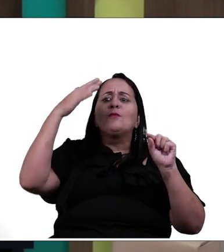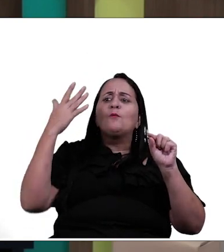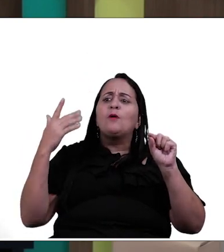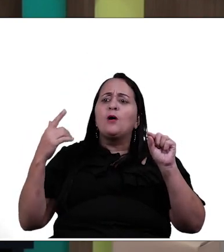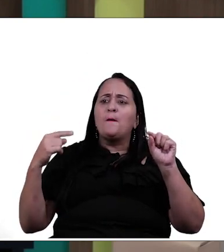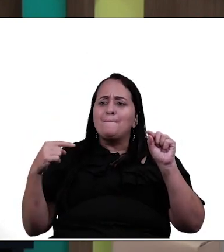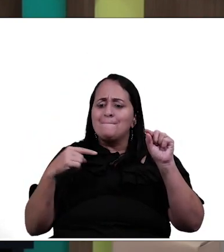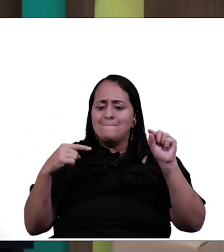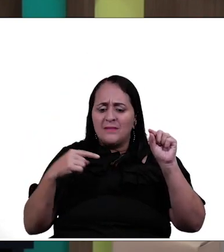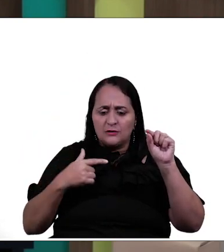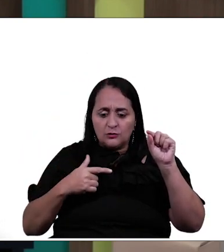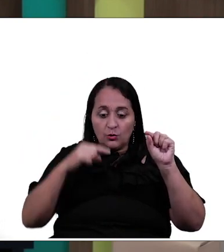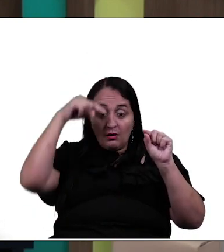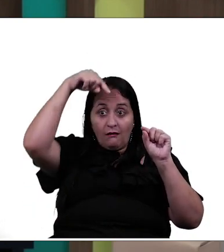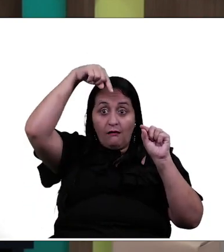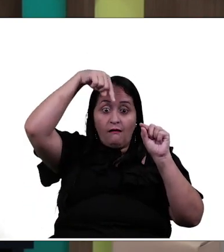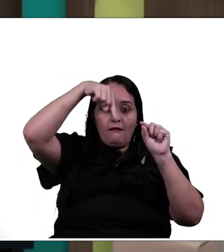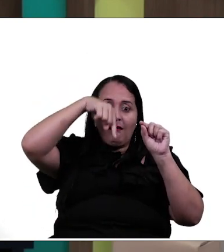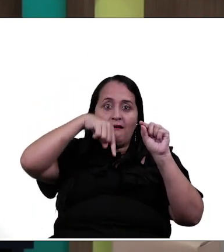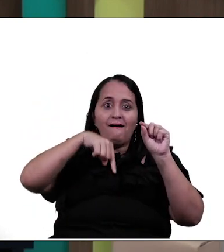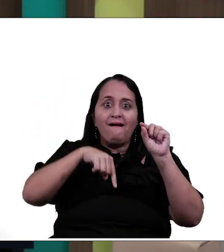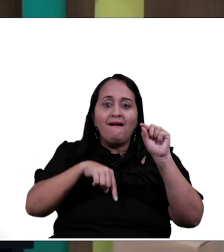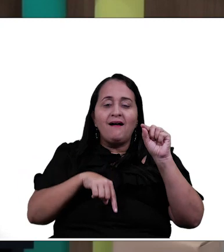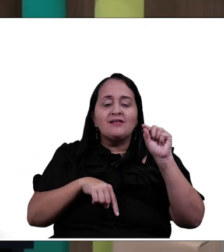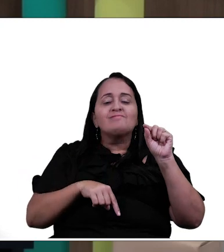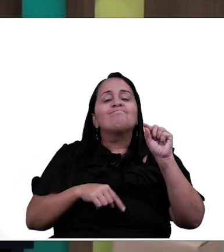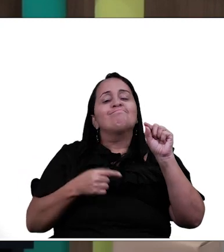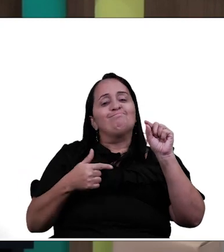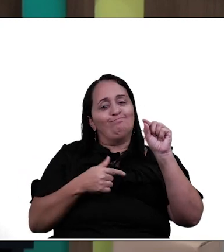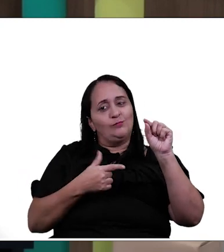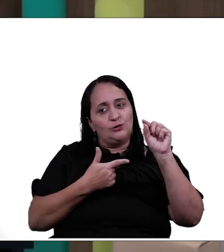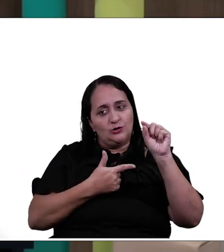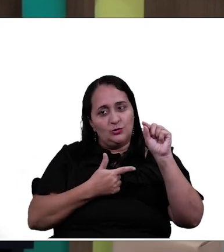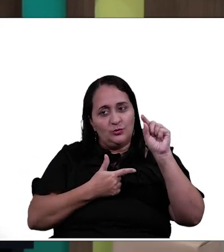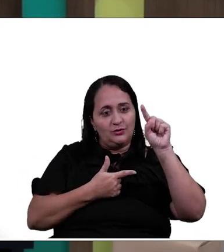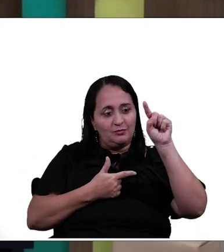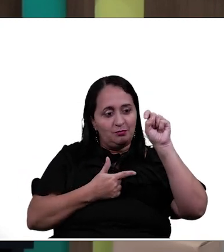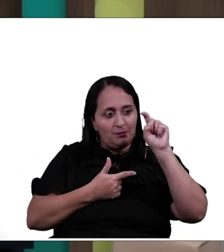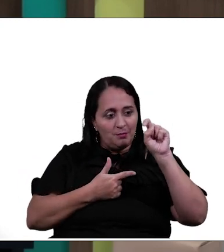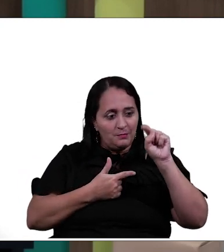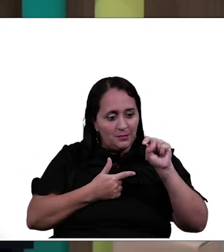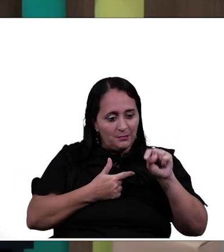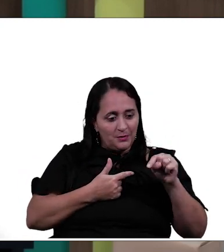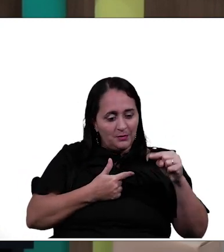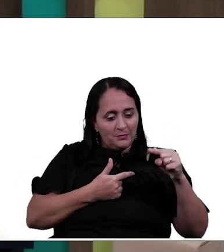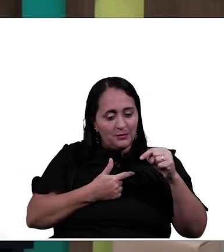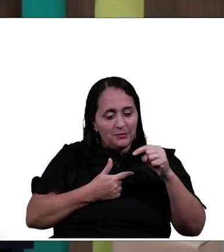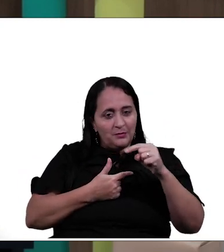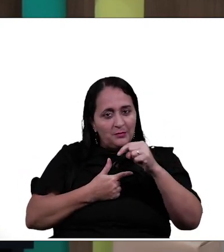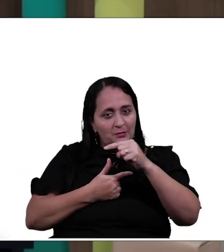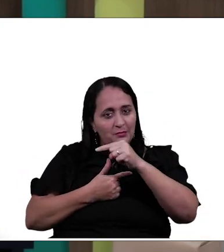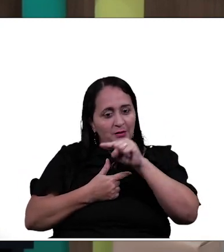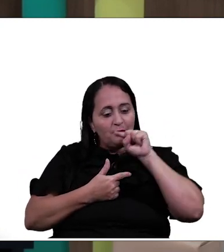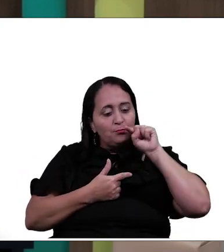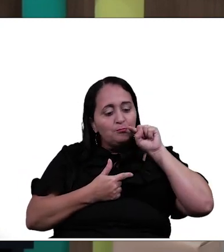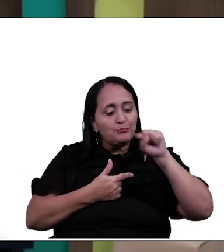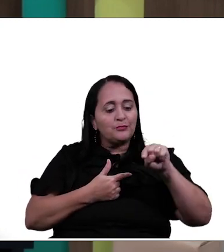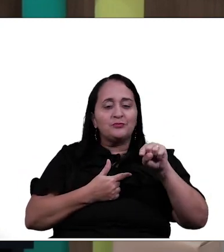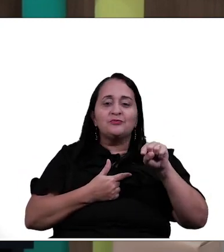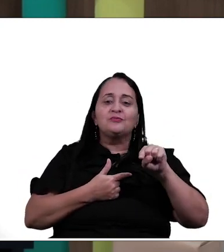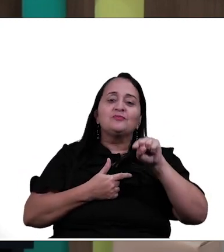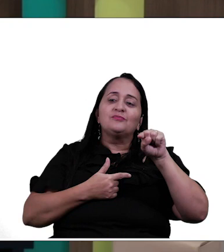Professor, quem vai para o numerador? Nós vamos pegar aqui de 1 até o